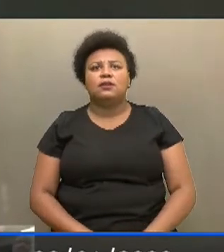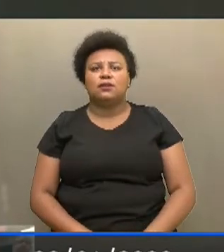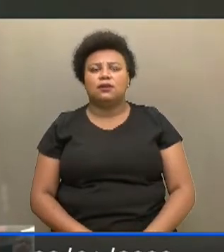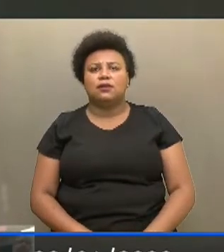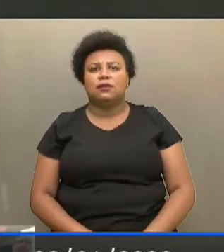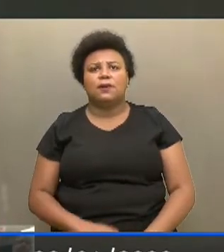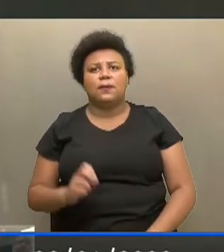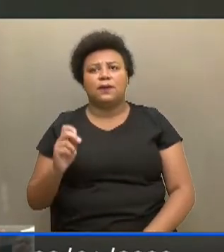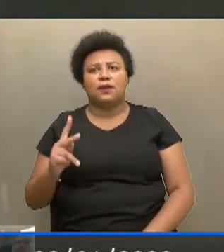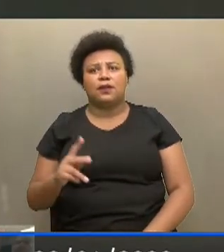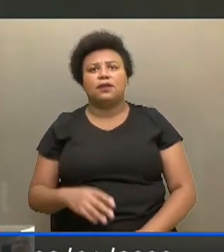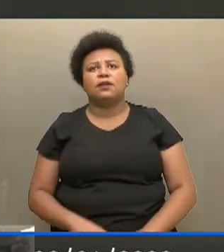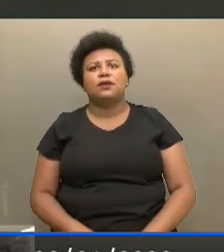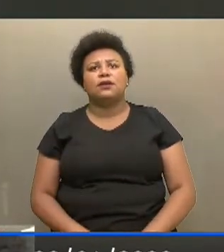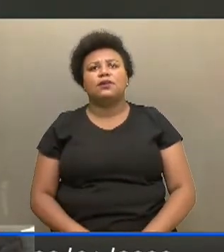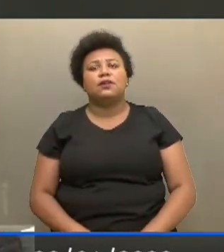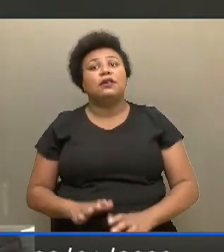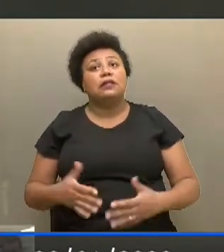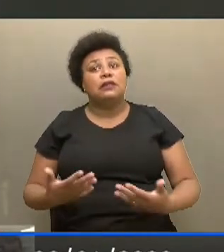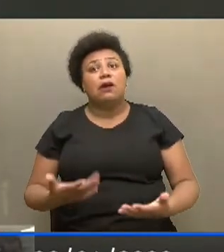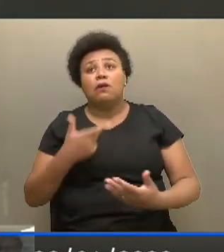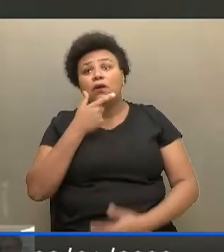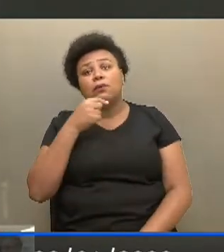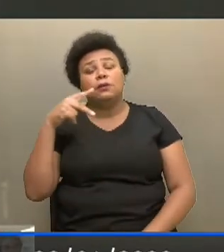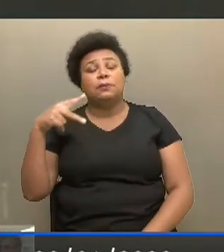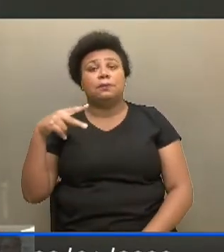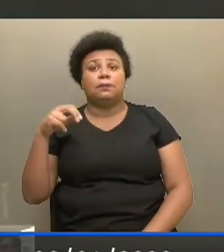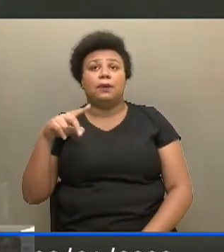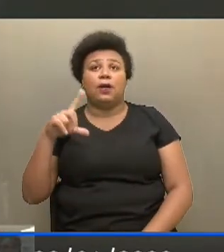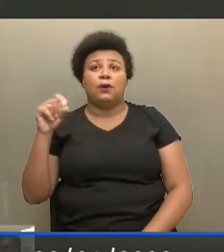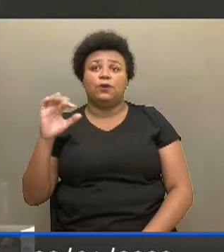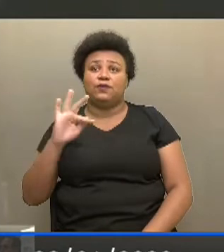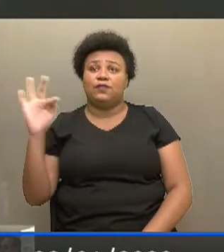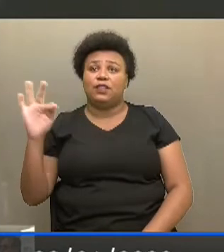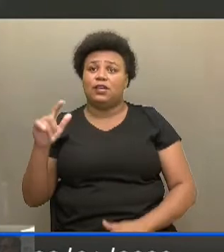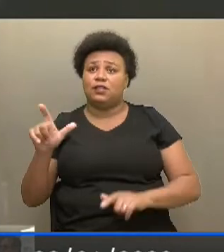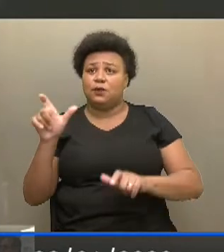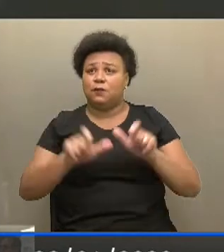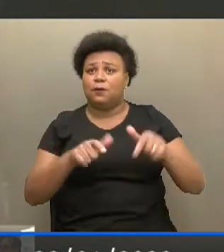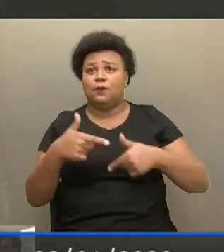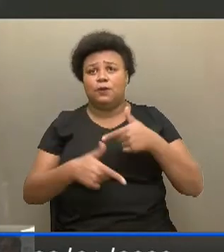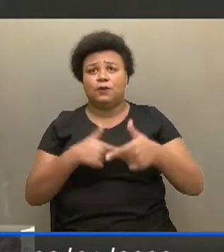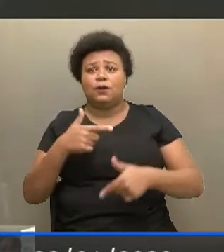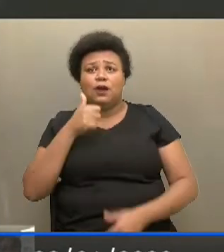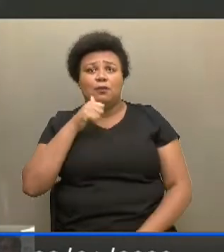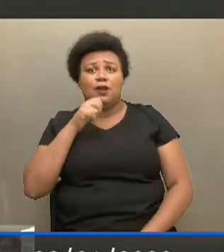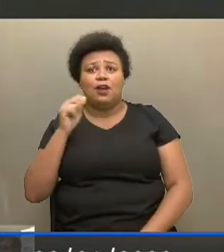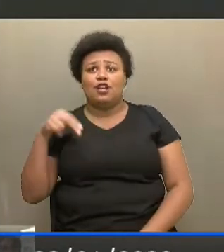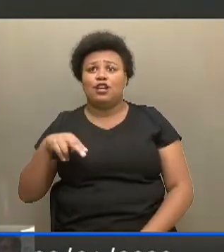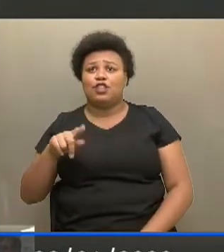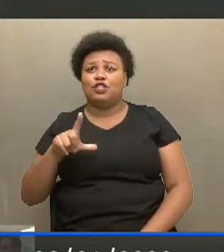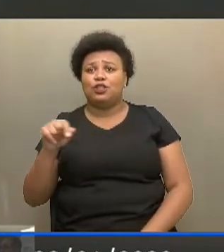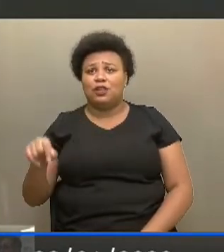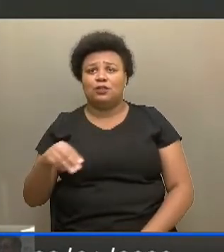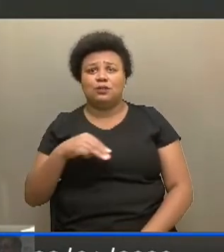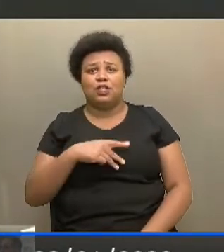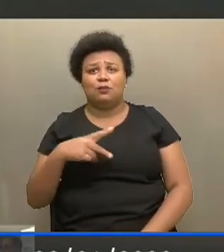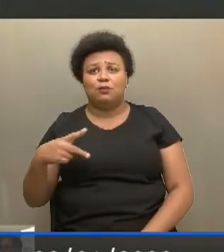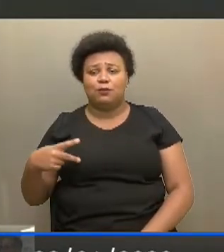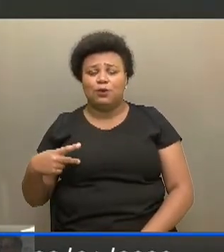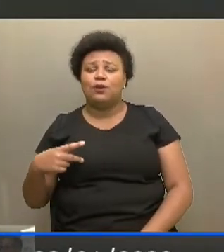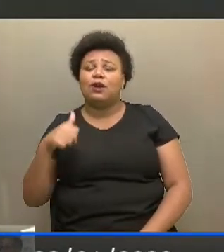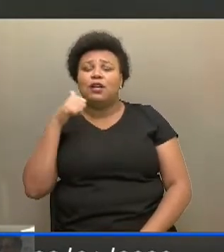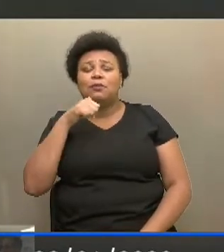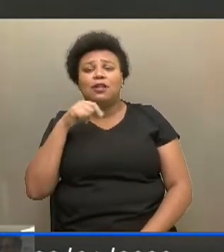Tá, ok. Então, Paulo Madeira, da Federação dos Trabalhadores, aí nós temos a Ângela, do Ministério Público, a Priscila, do Ministério